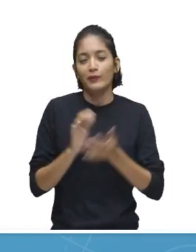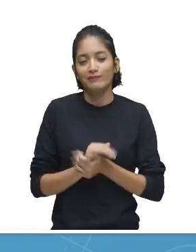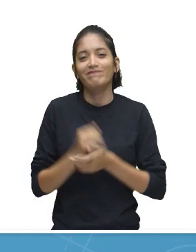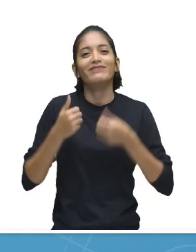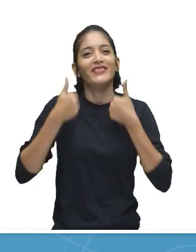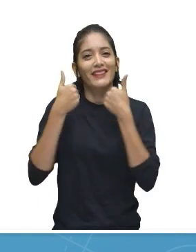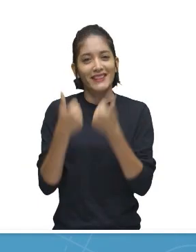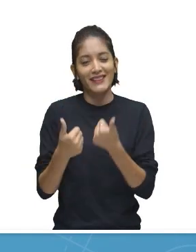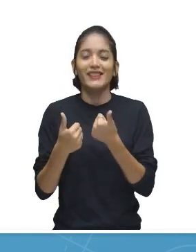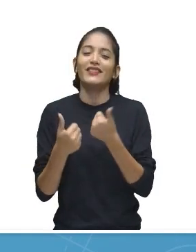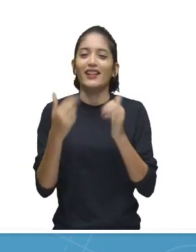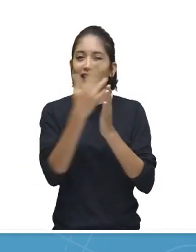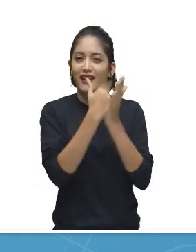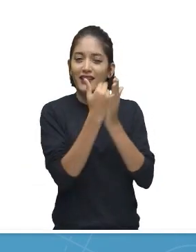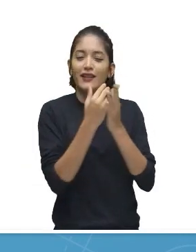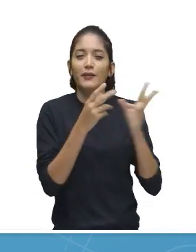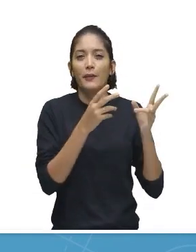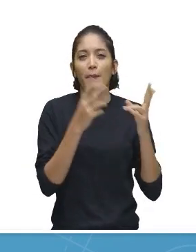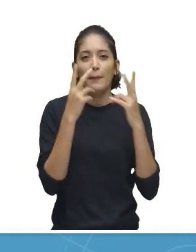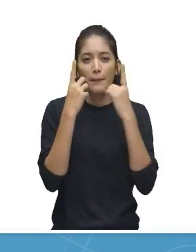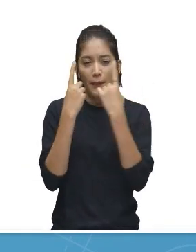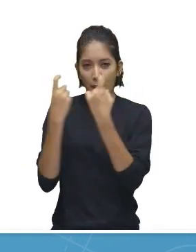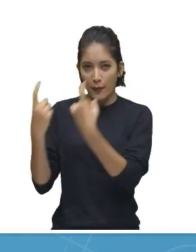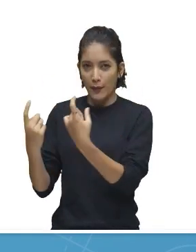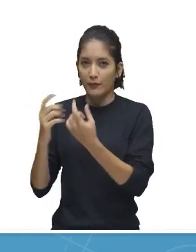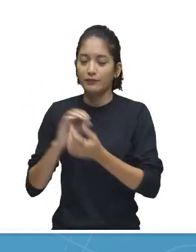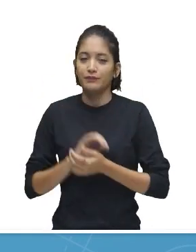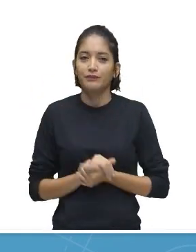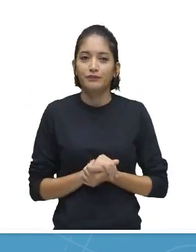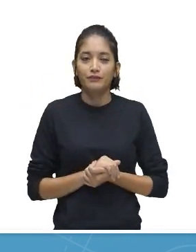um desenho bem interessante. Gabriel,